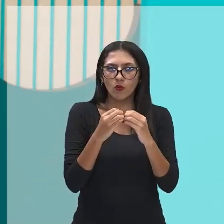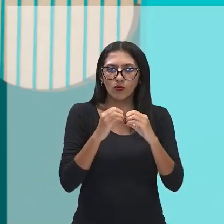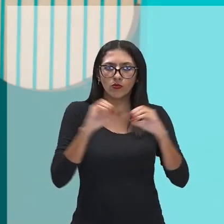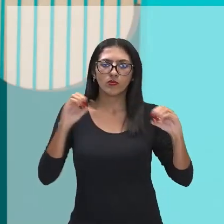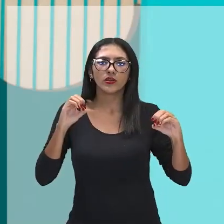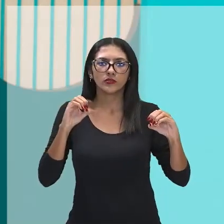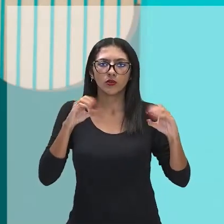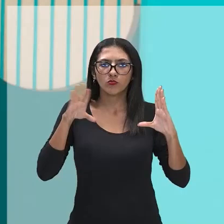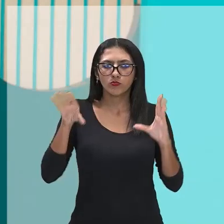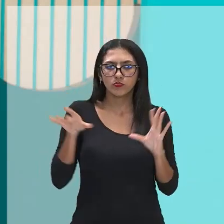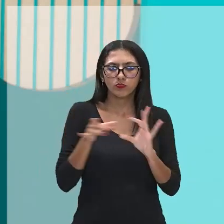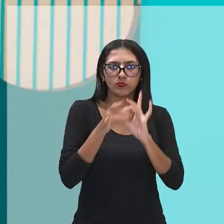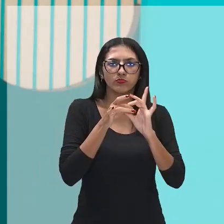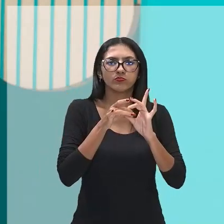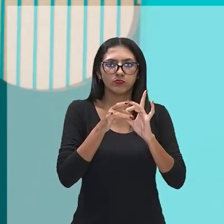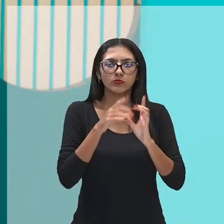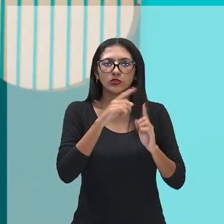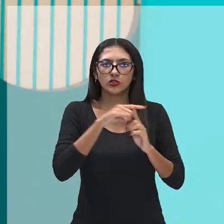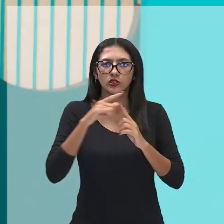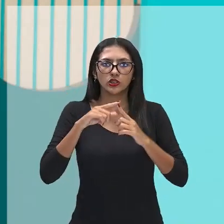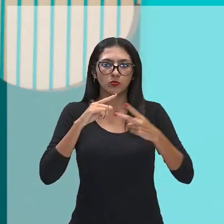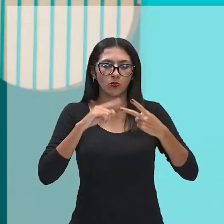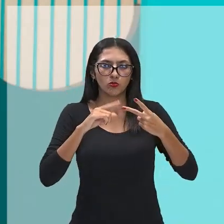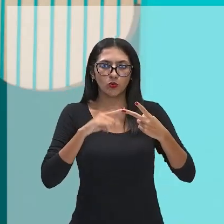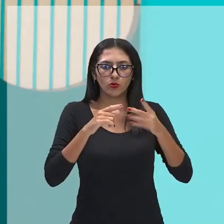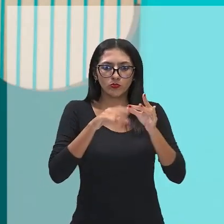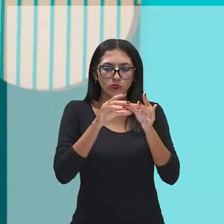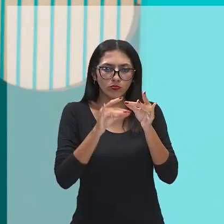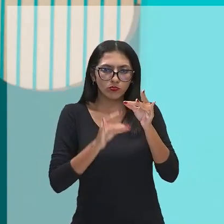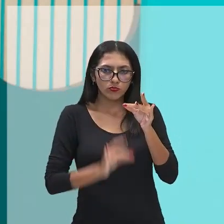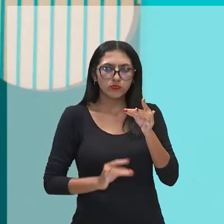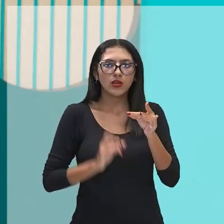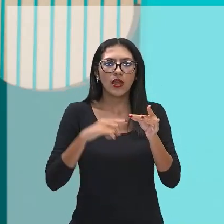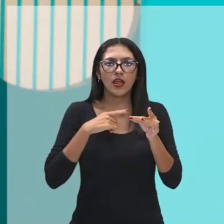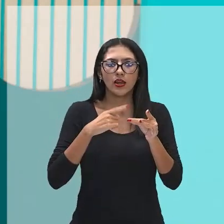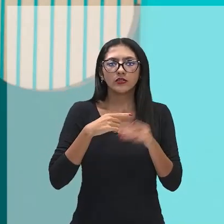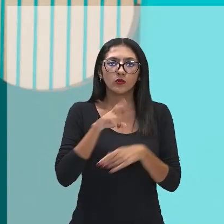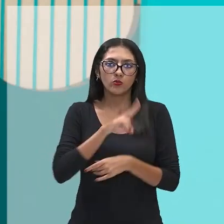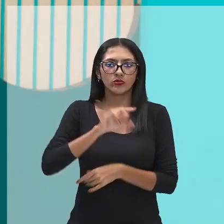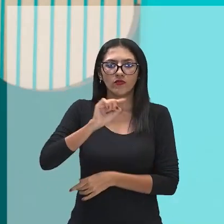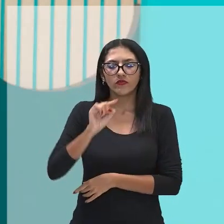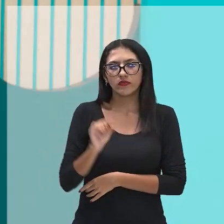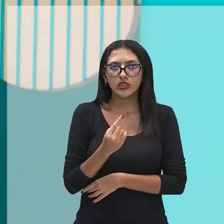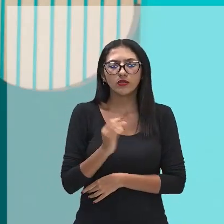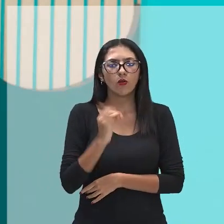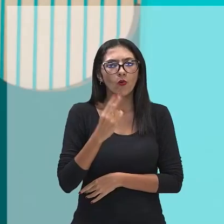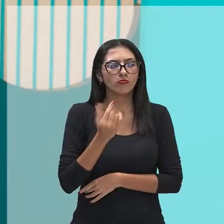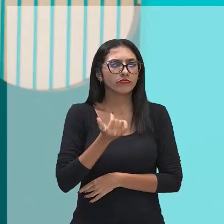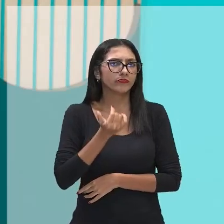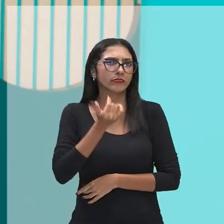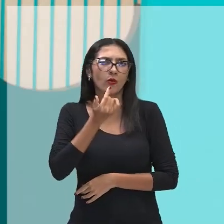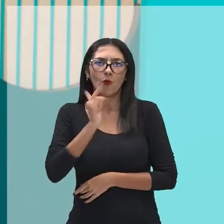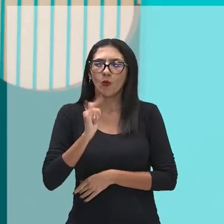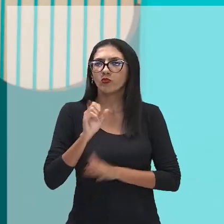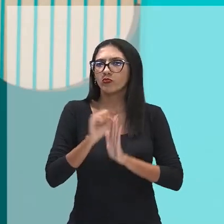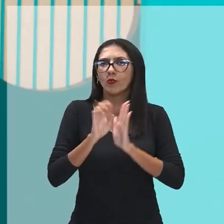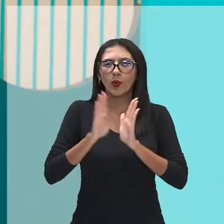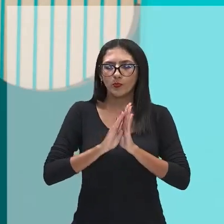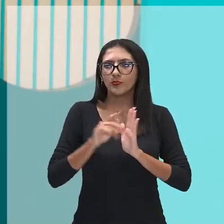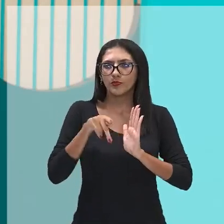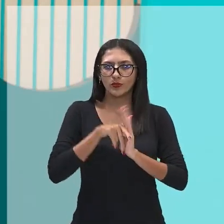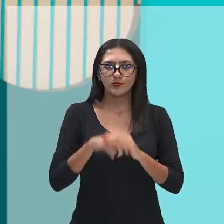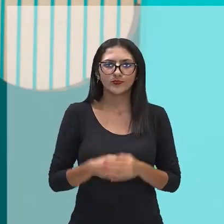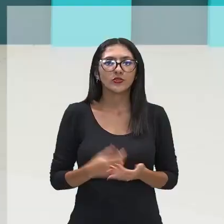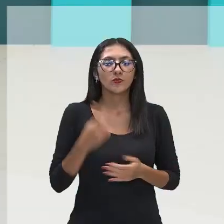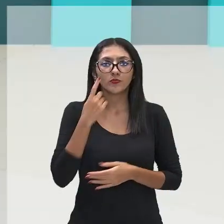subordinadas adjetivas explicativas vão vir marcadas por vírgula ou por qualquer outra pontuação. A gente vai ver agora com